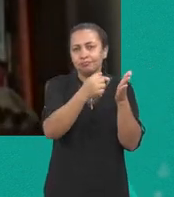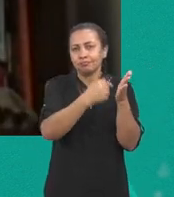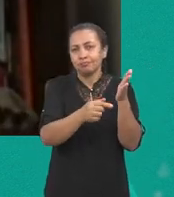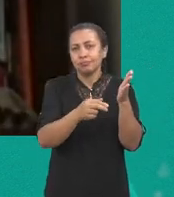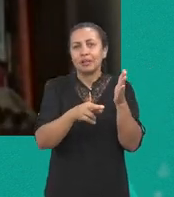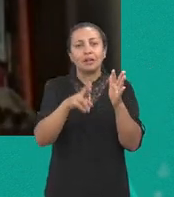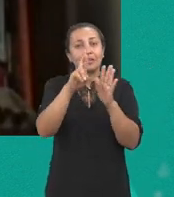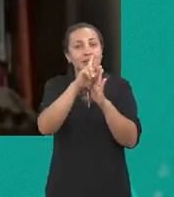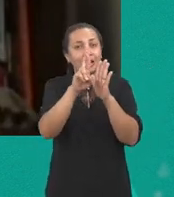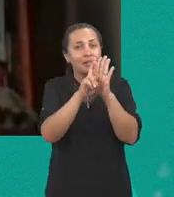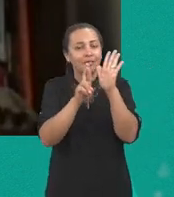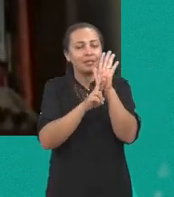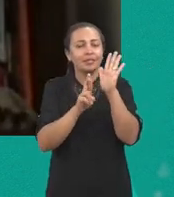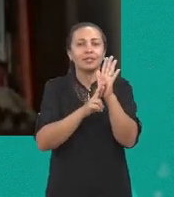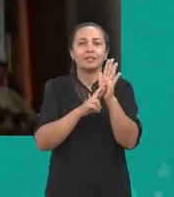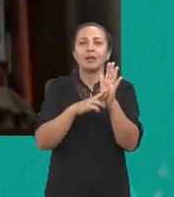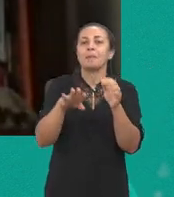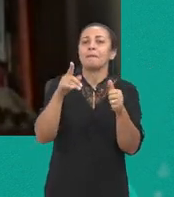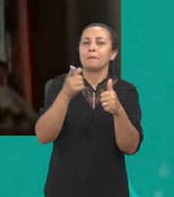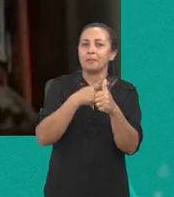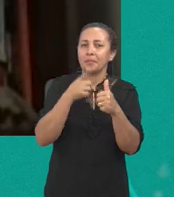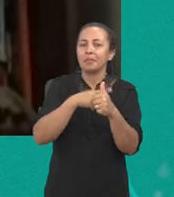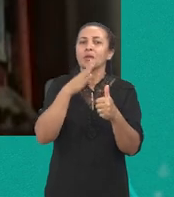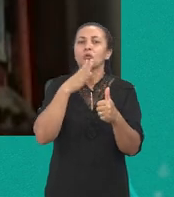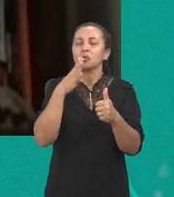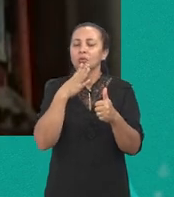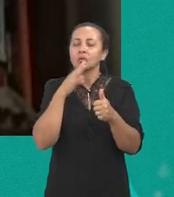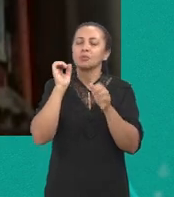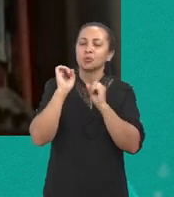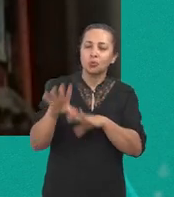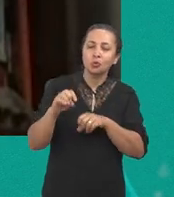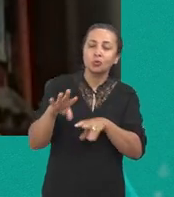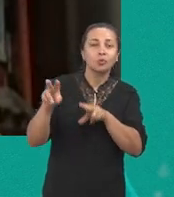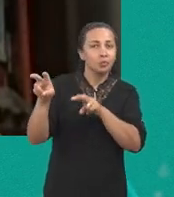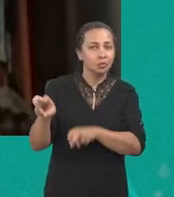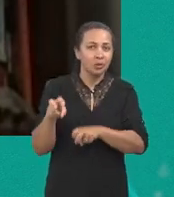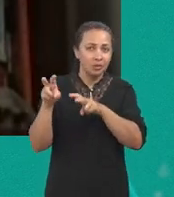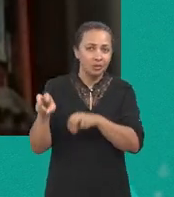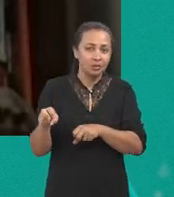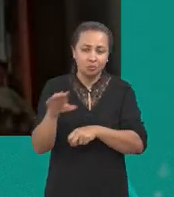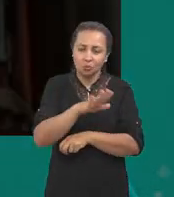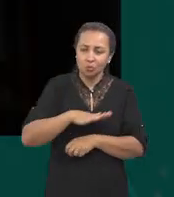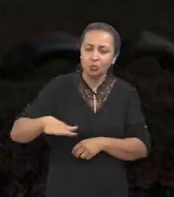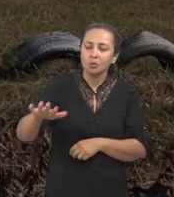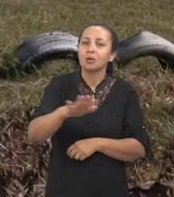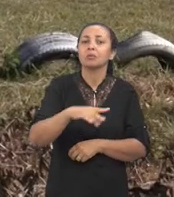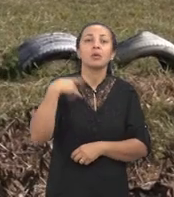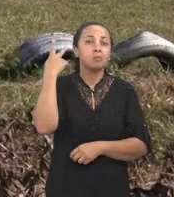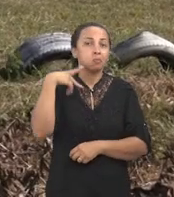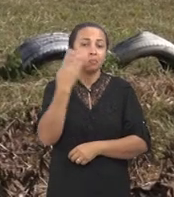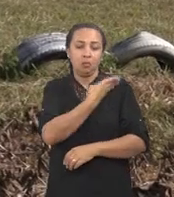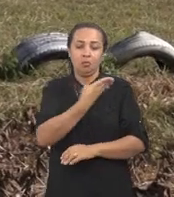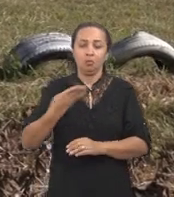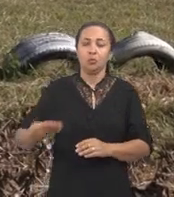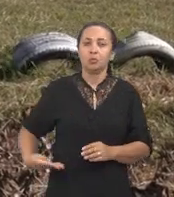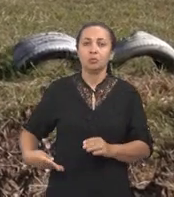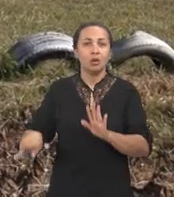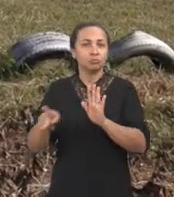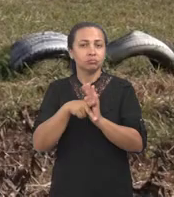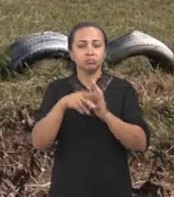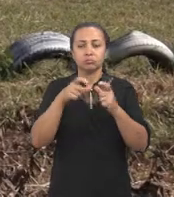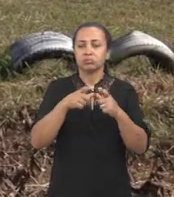regulatórios que vão garantido primeiro reconhecimento da Educação do campo no âmbito das políticas públicas e